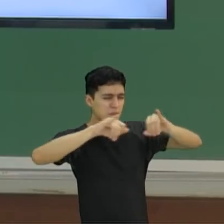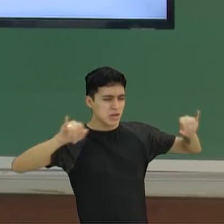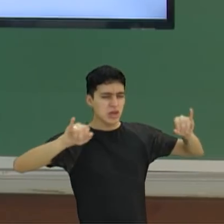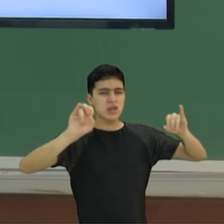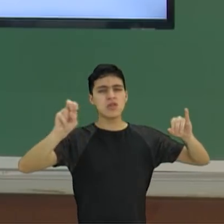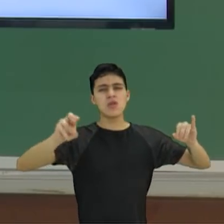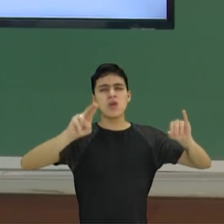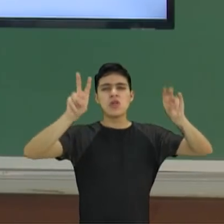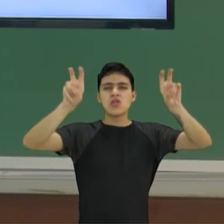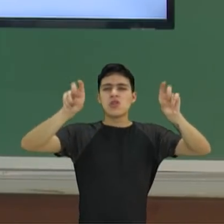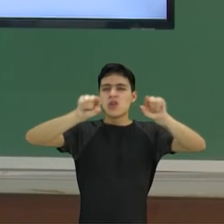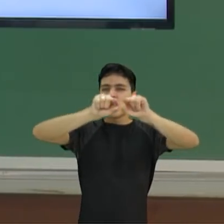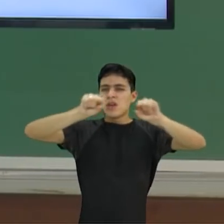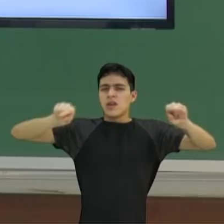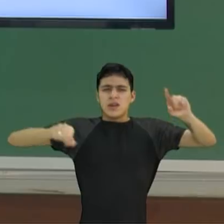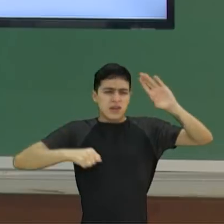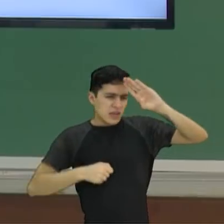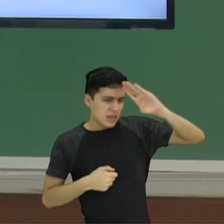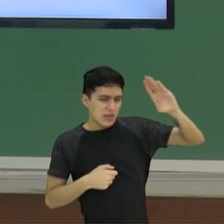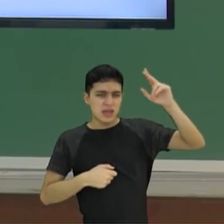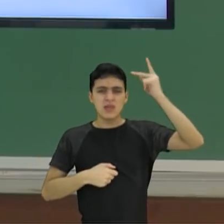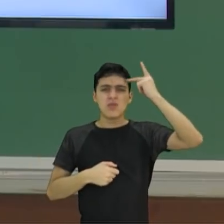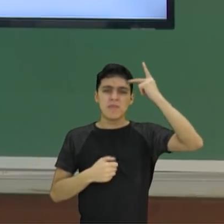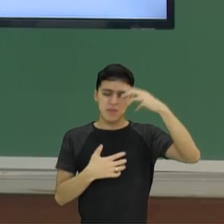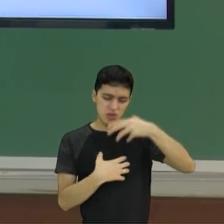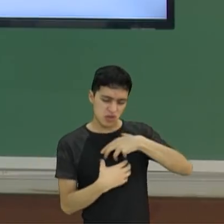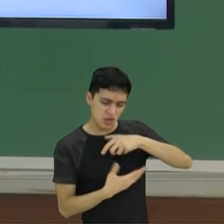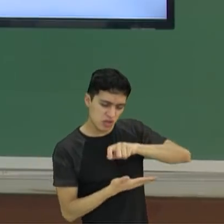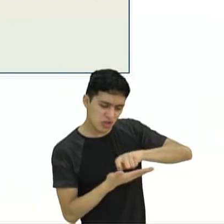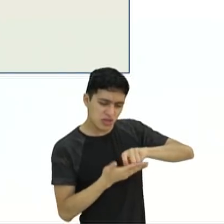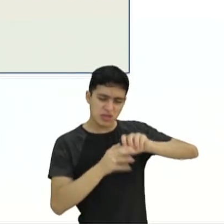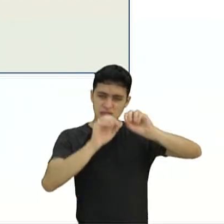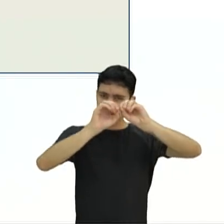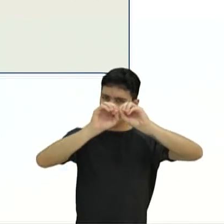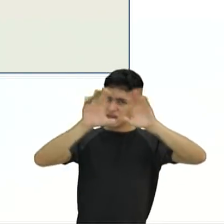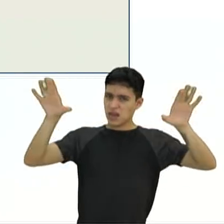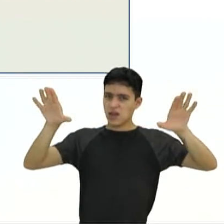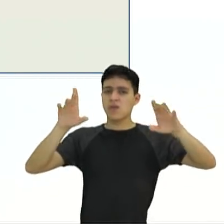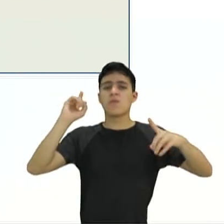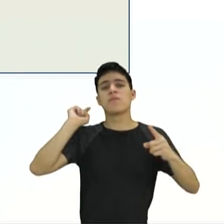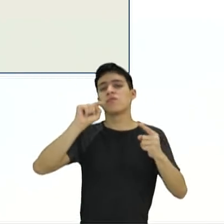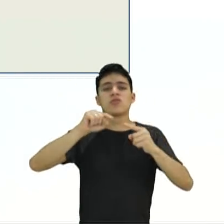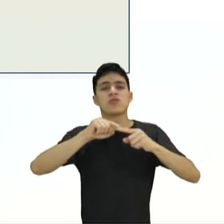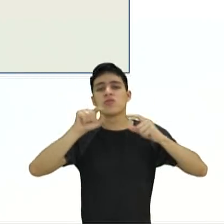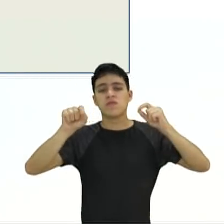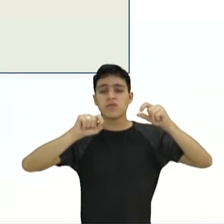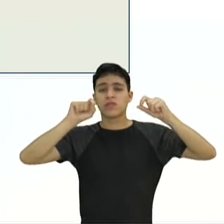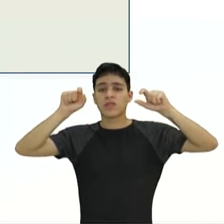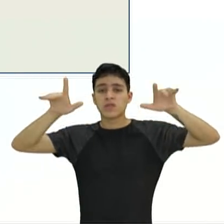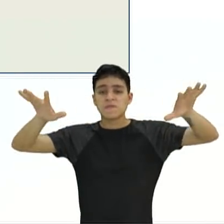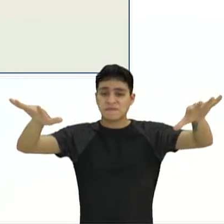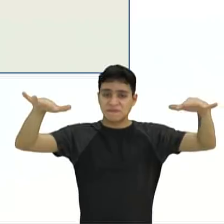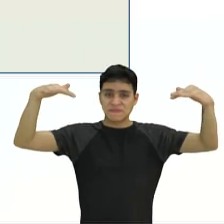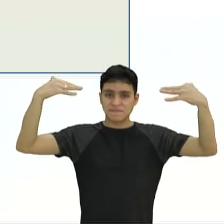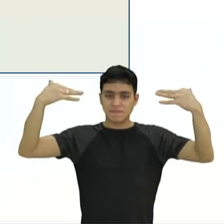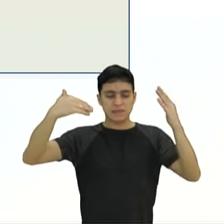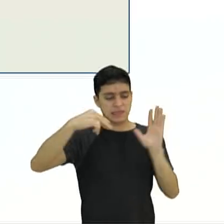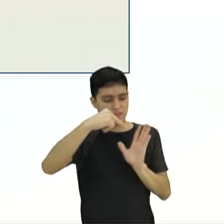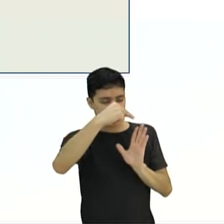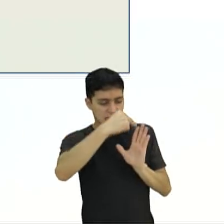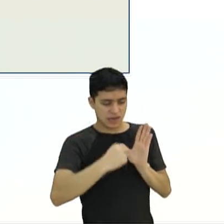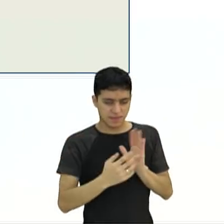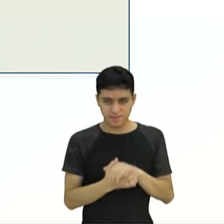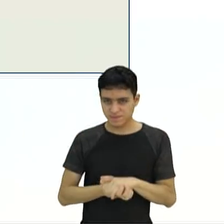título principal, geralmente é escrita de forma bastante clara, com o objetivo de chamar a atenção do leitor.